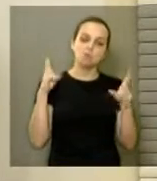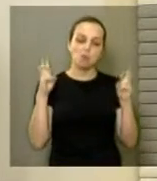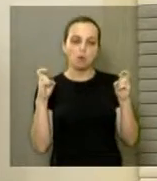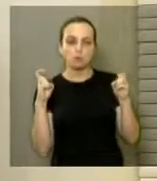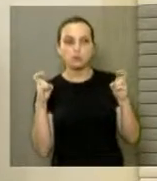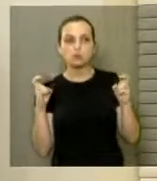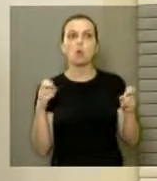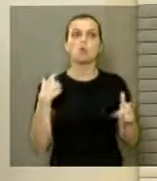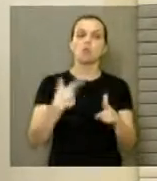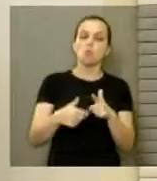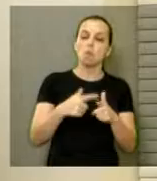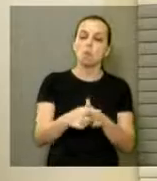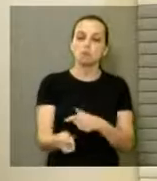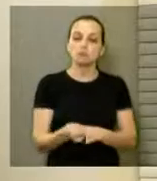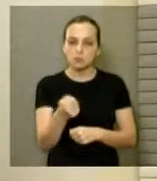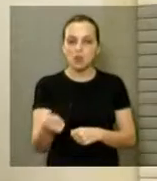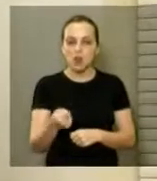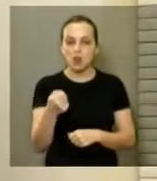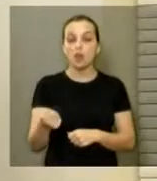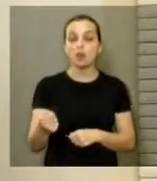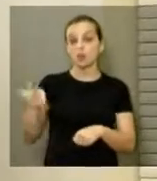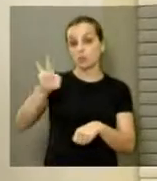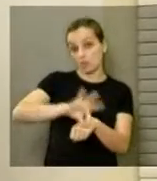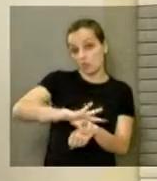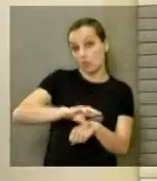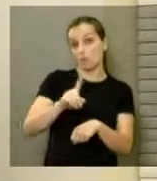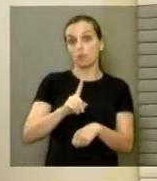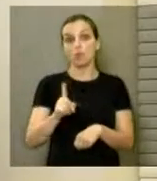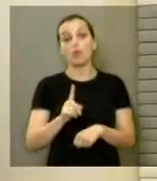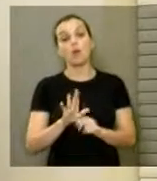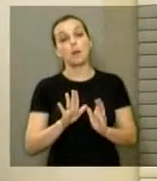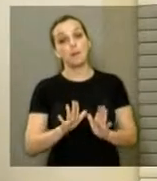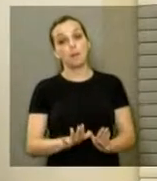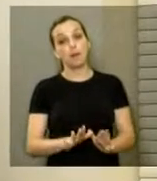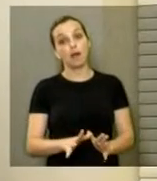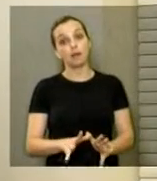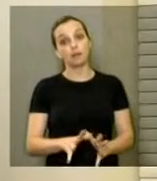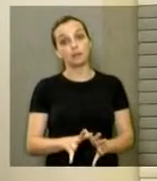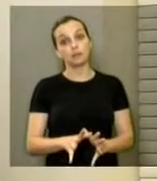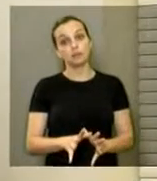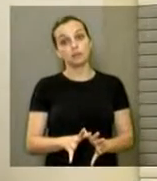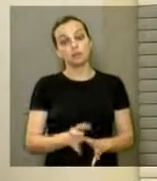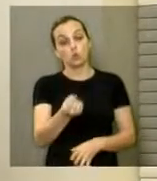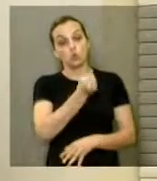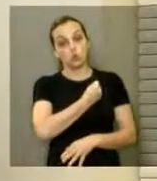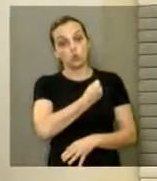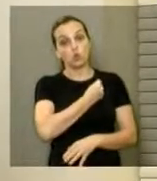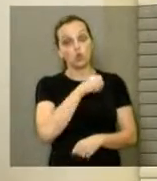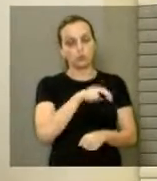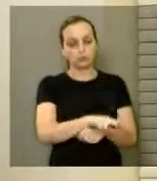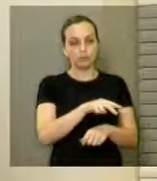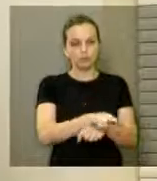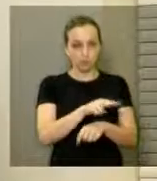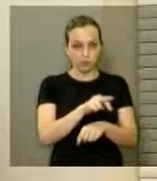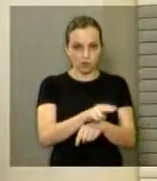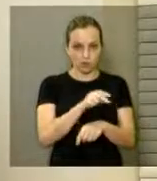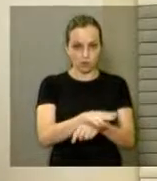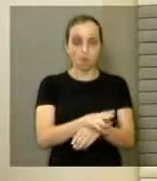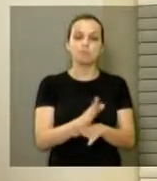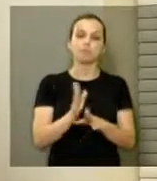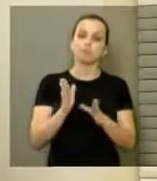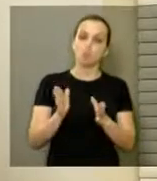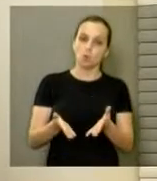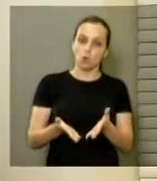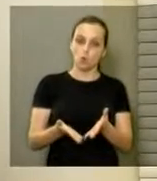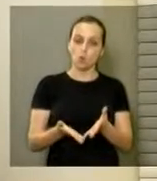Araraquara. O problema não é bem a central, o problema vai ser a quantidade de vagas. Hoje houve o número